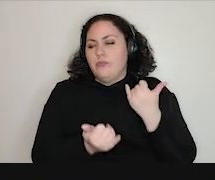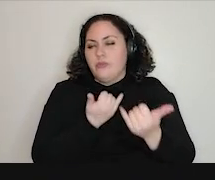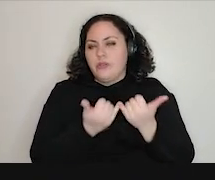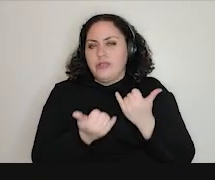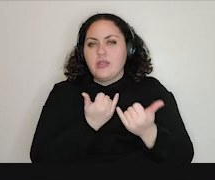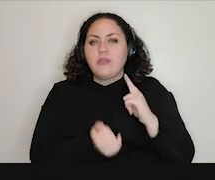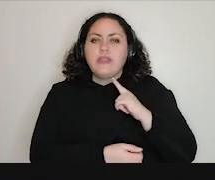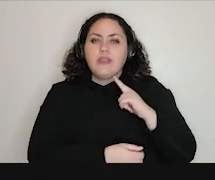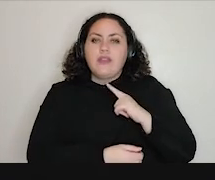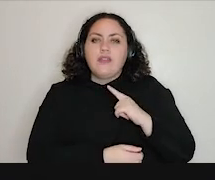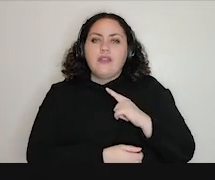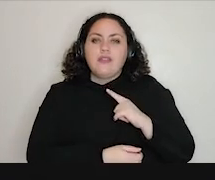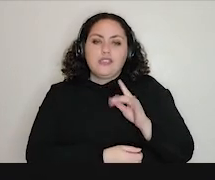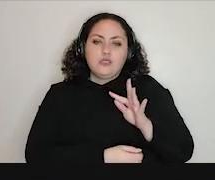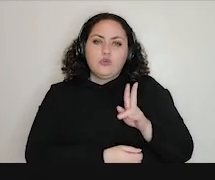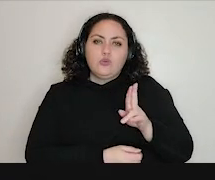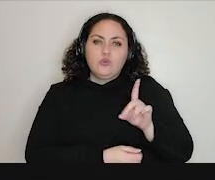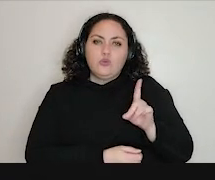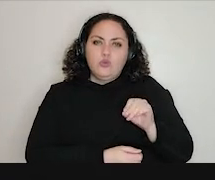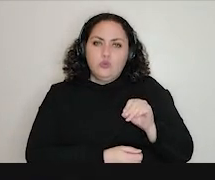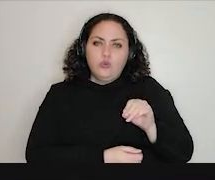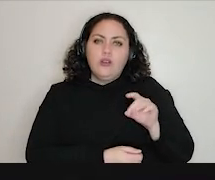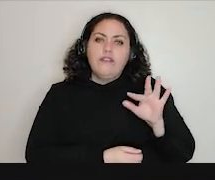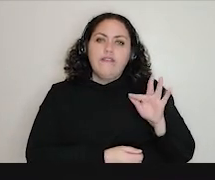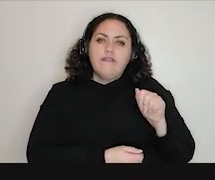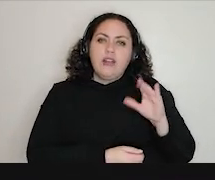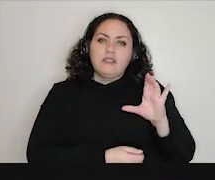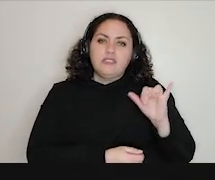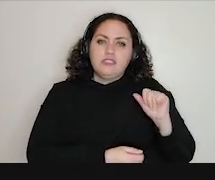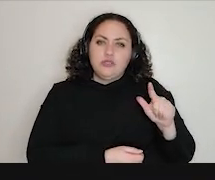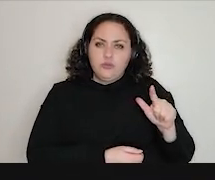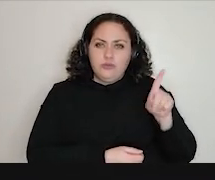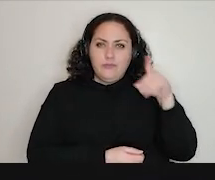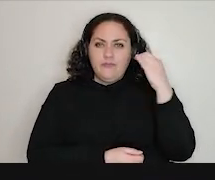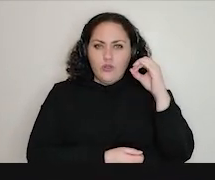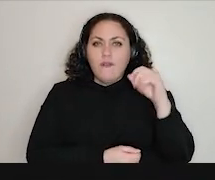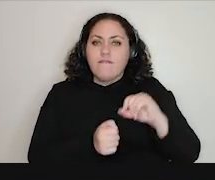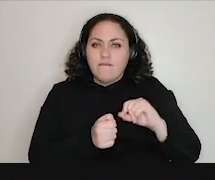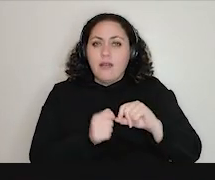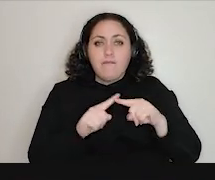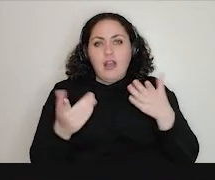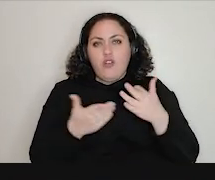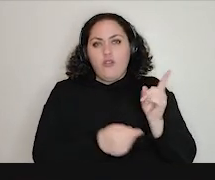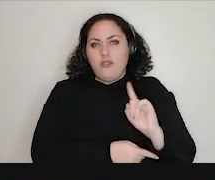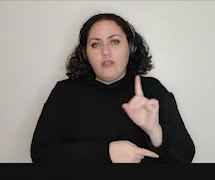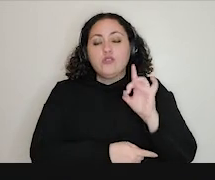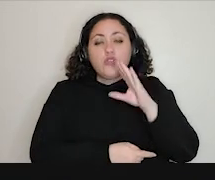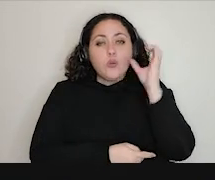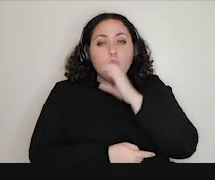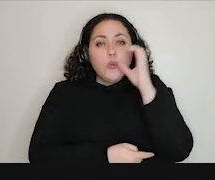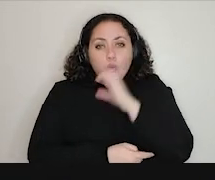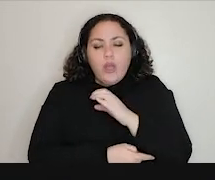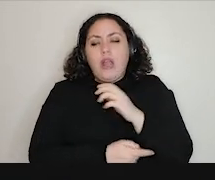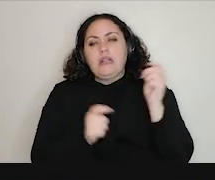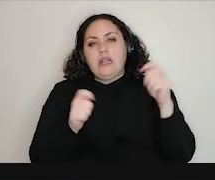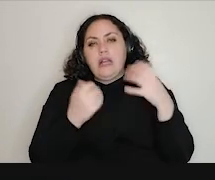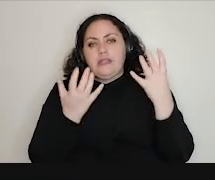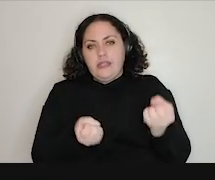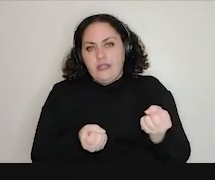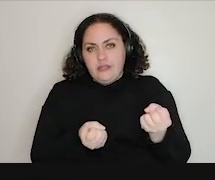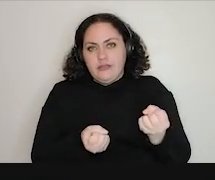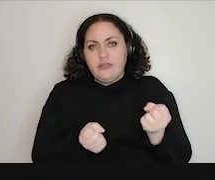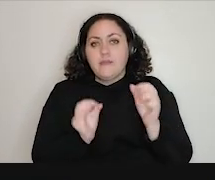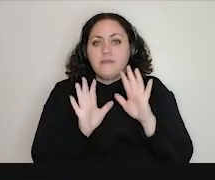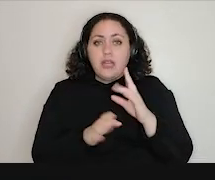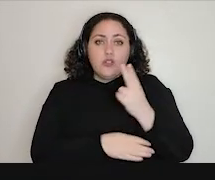tem o Tudo Fácil, ali na Borges, que faz, só que agora eles não estão fazendo, a menos que seja em caráter de urgência.